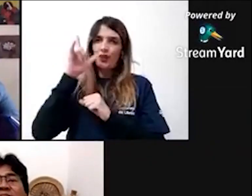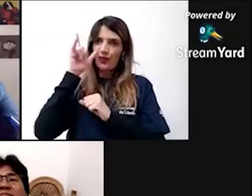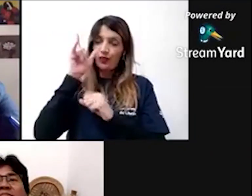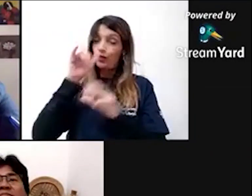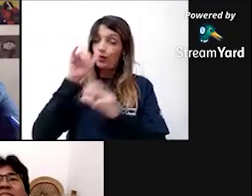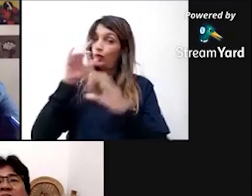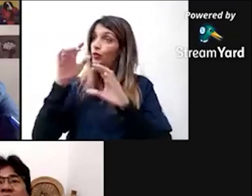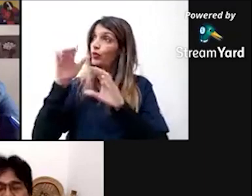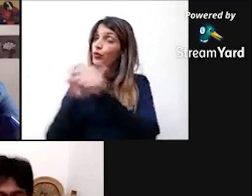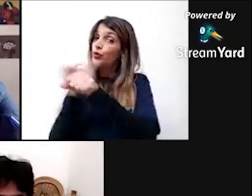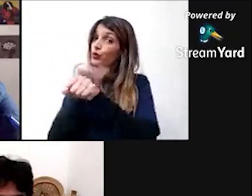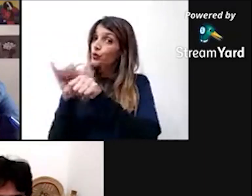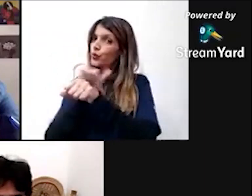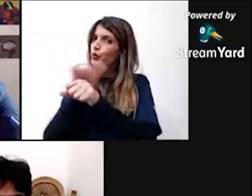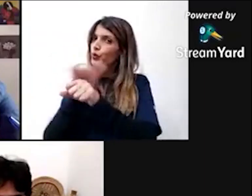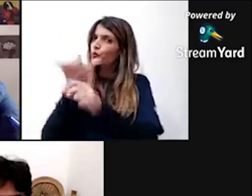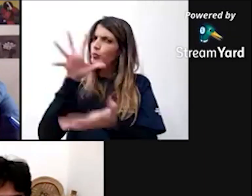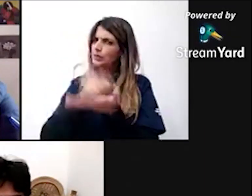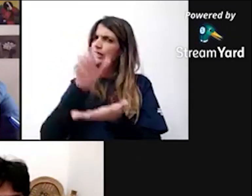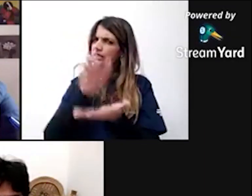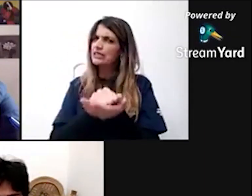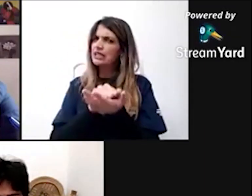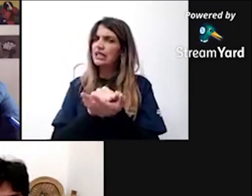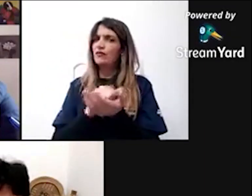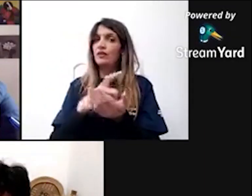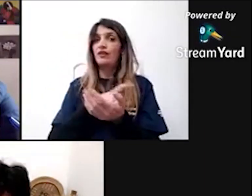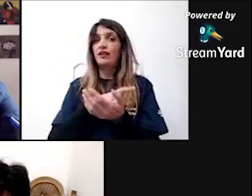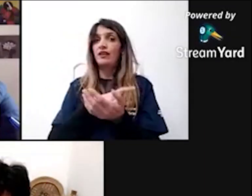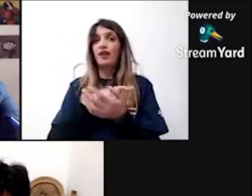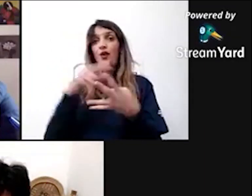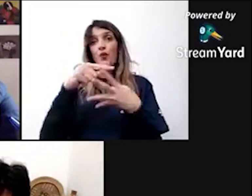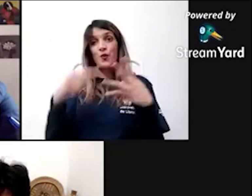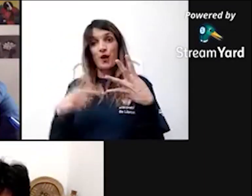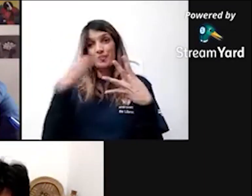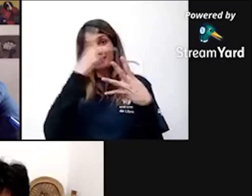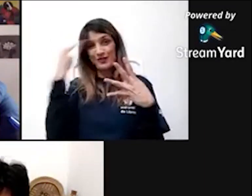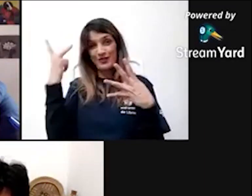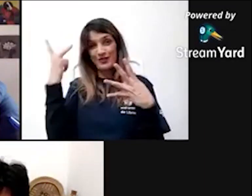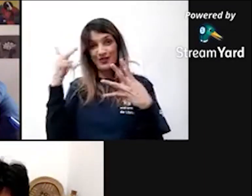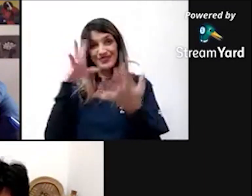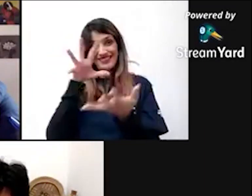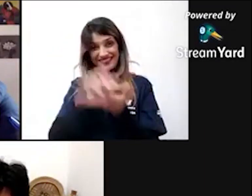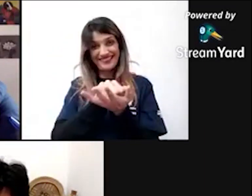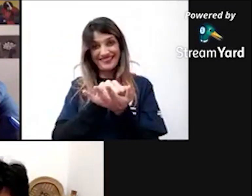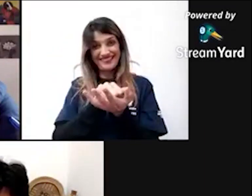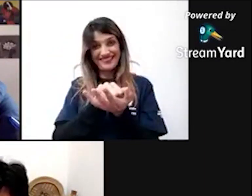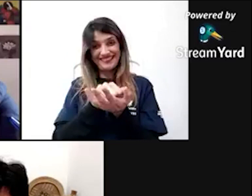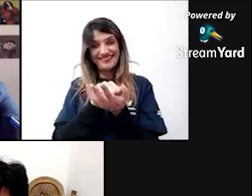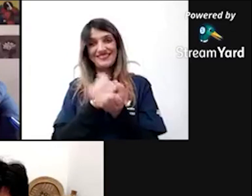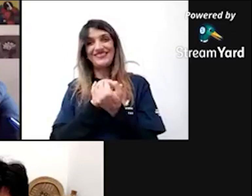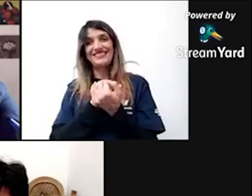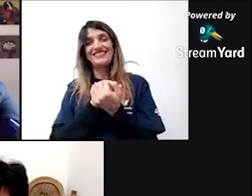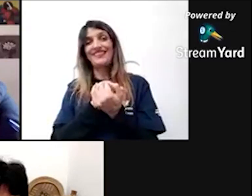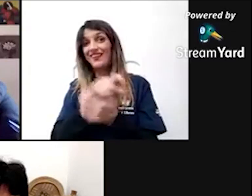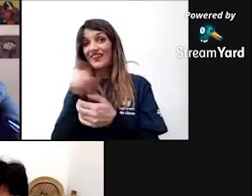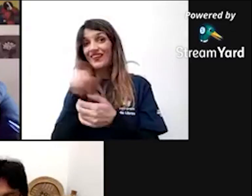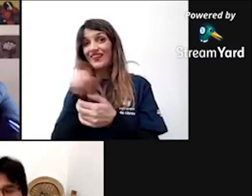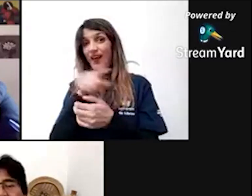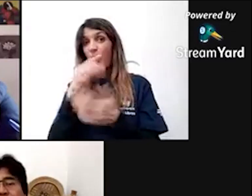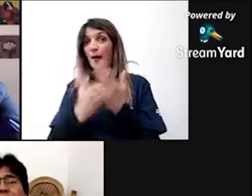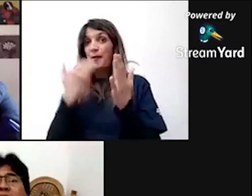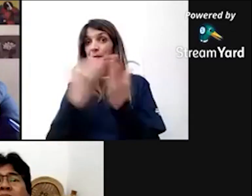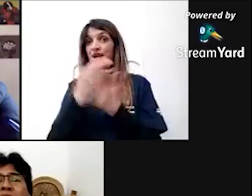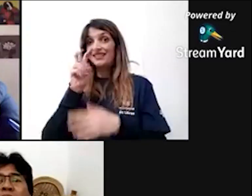inscrever, né? Já tem 4 pessoas inscritas aí com vocês aqui, parece que tem mais de 5 mil, olha aí, de